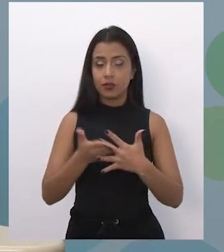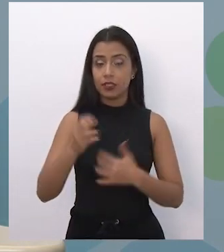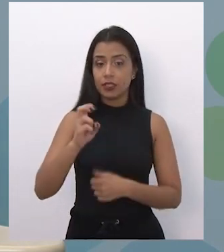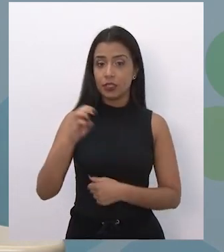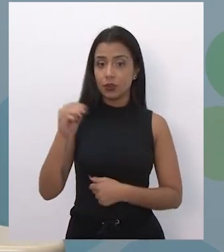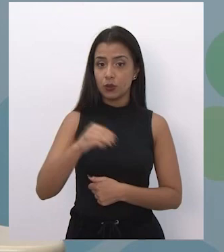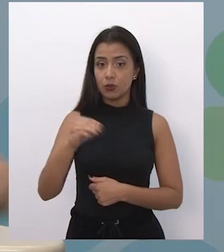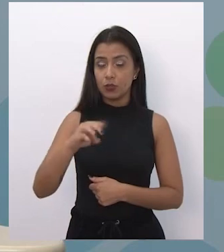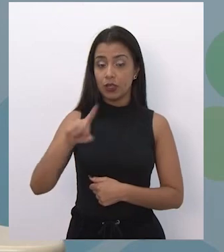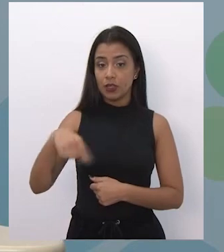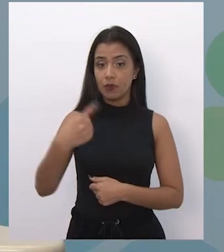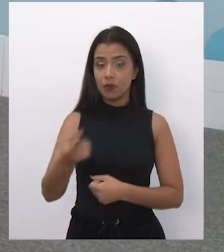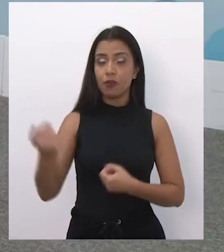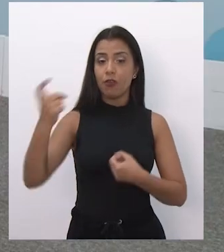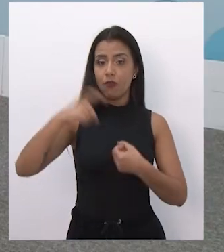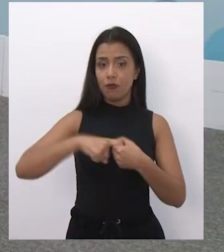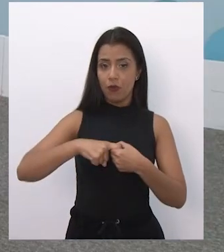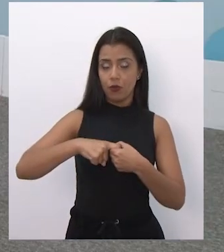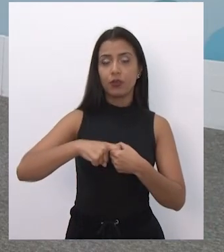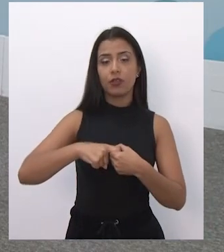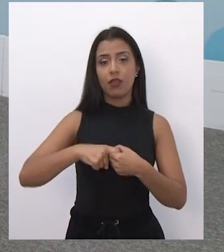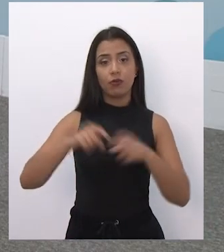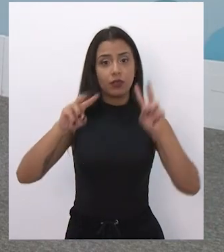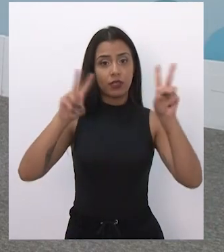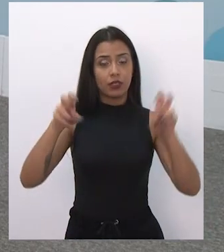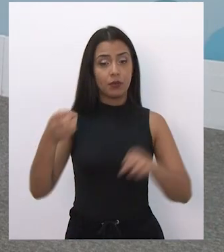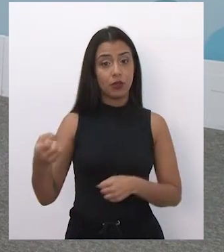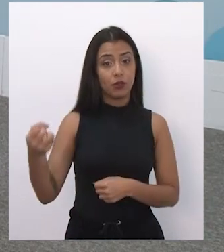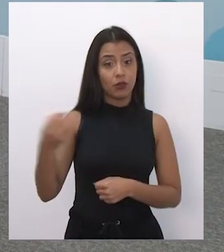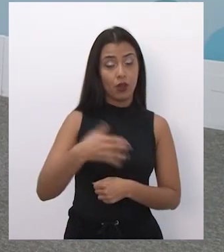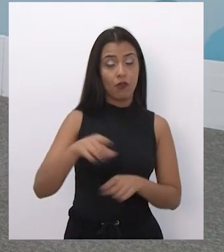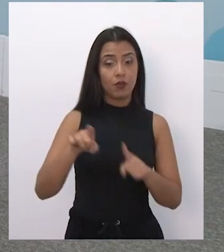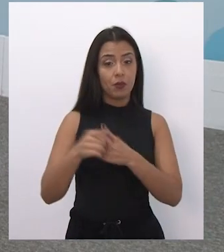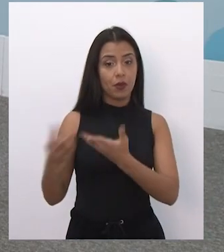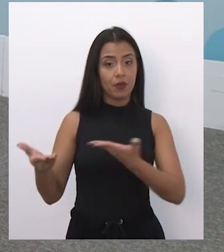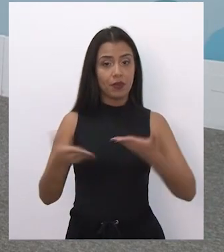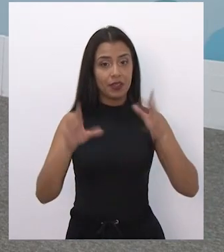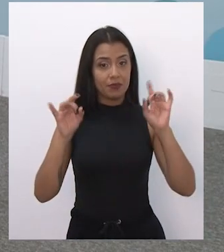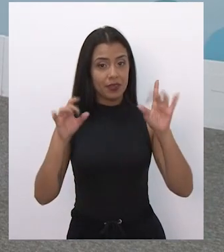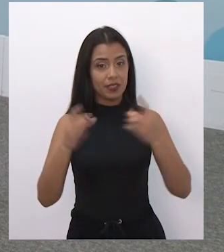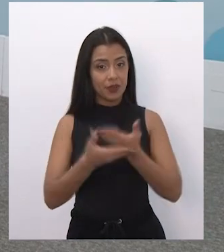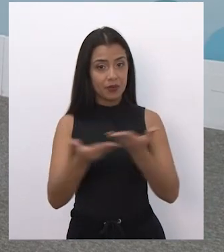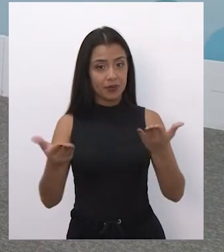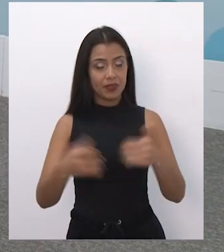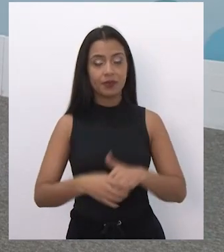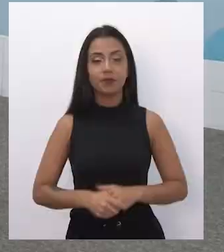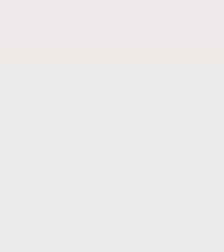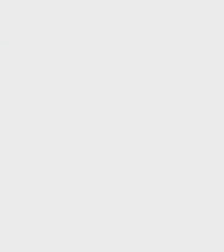minutinhos, que aí a gente vai voltar com um novo tema e com uma convidada especial que eu vou apresentar para vocês.